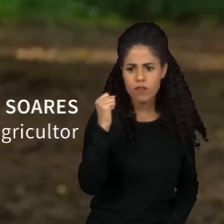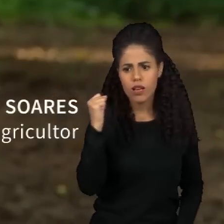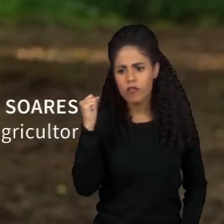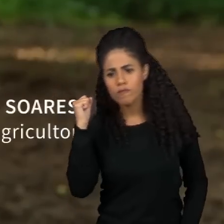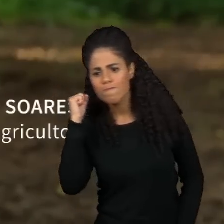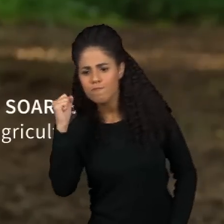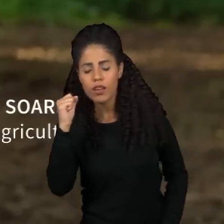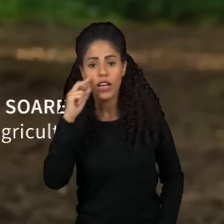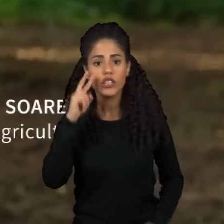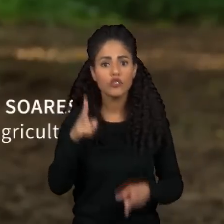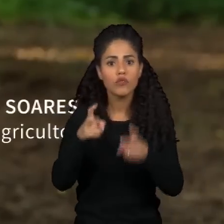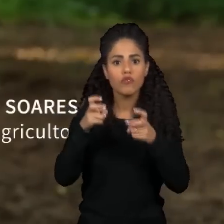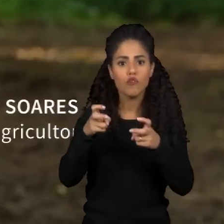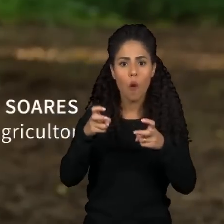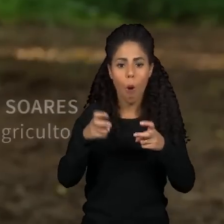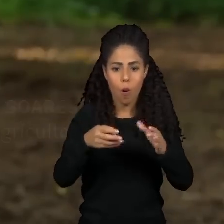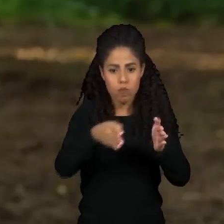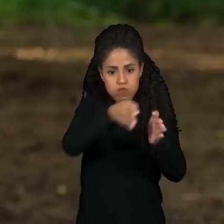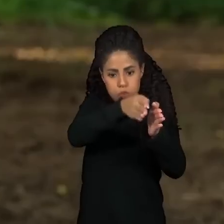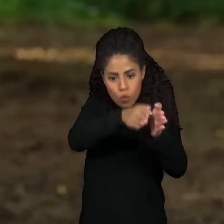né? Tampado com lona.